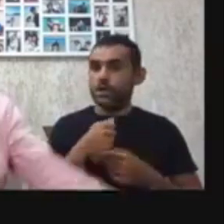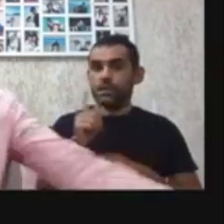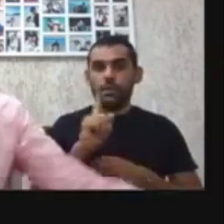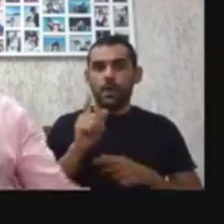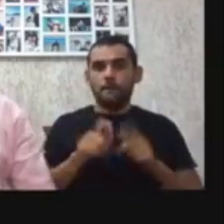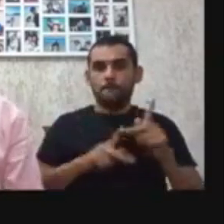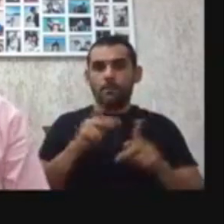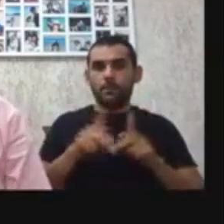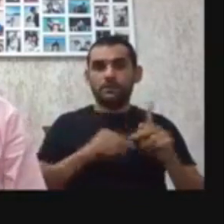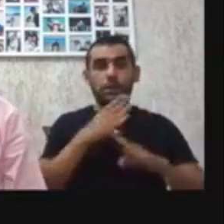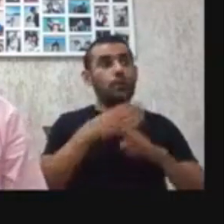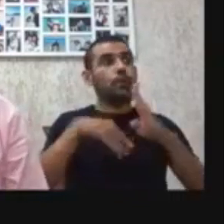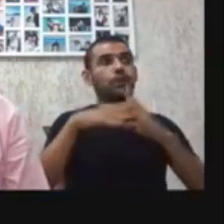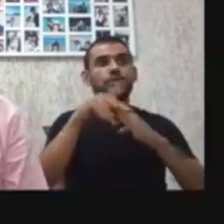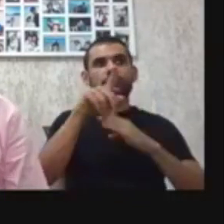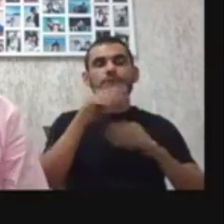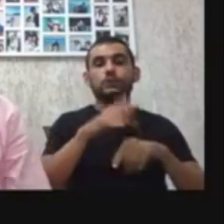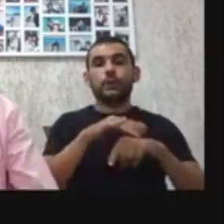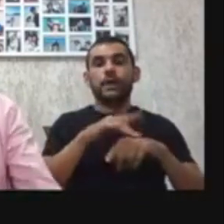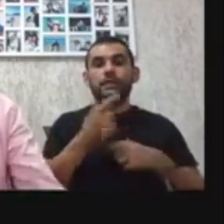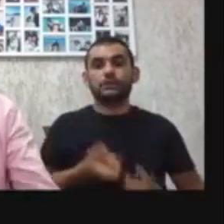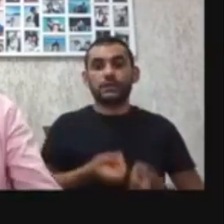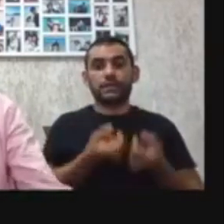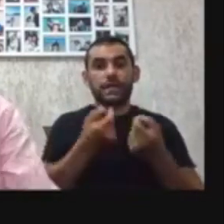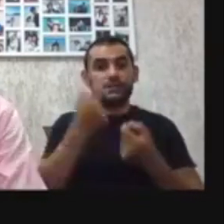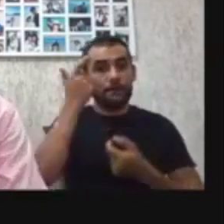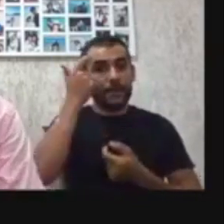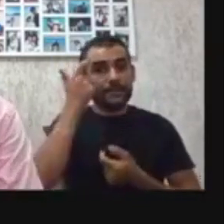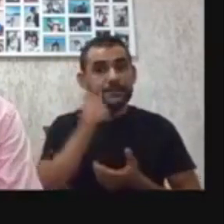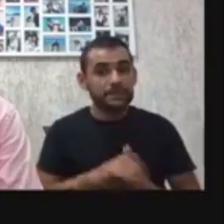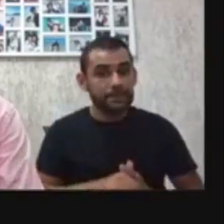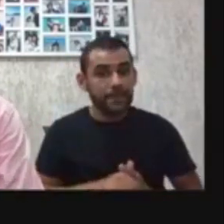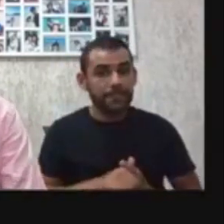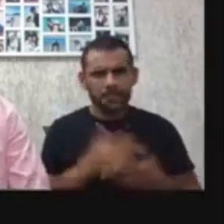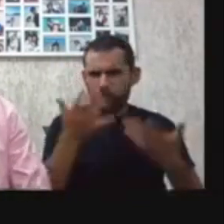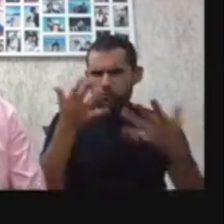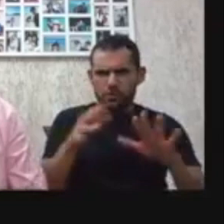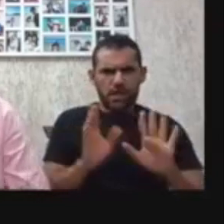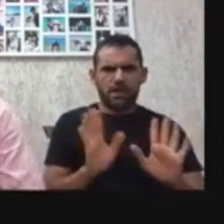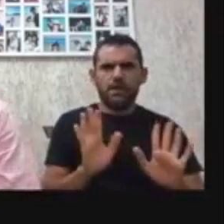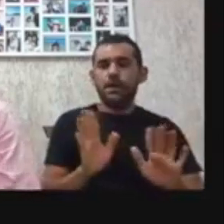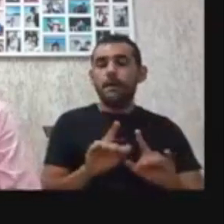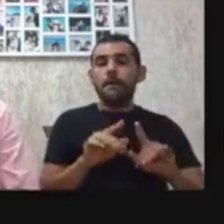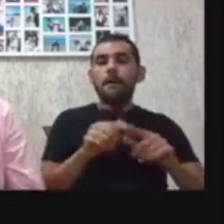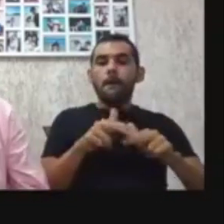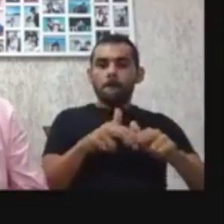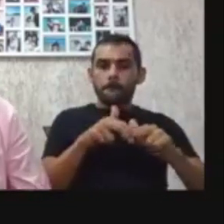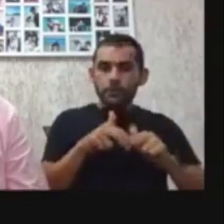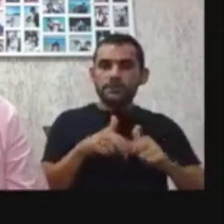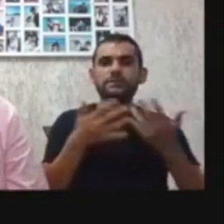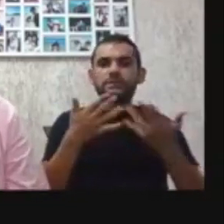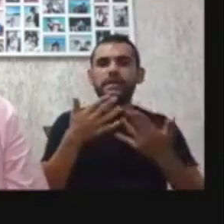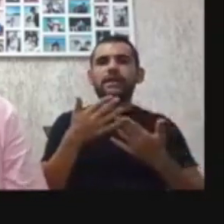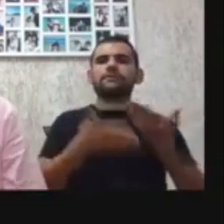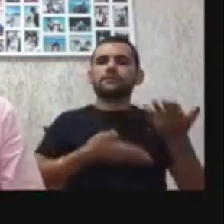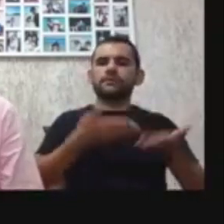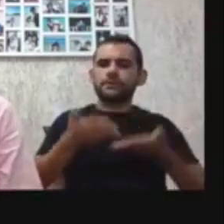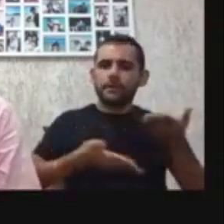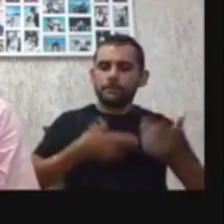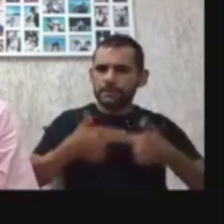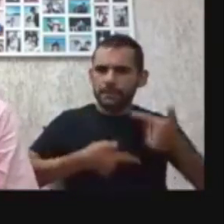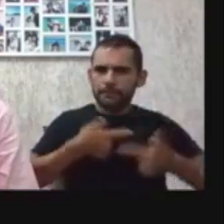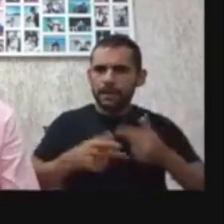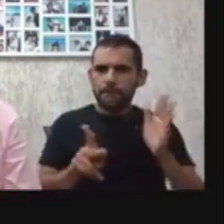população inteira. Imagina se a população inteira estivesse doente. A gente não quer, né? A gente quer. Por isso que a gente quer trabalhar na prevenção, para ninguém ficar doente.